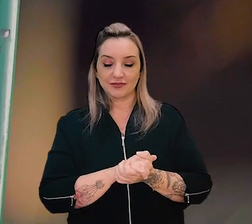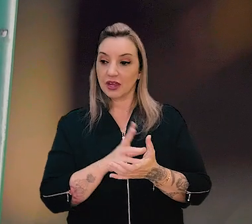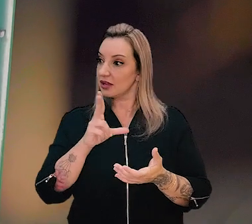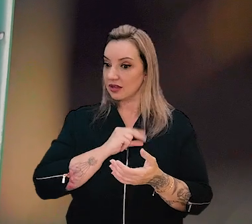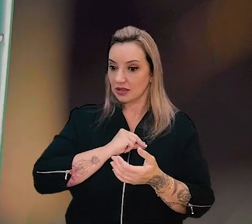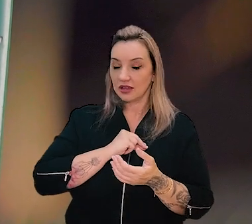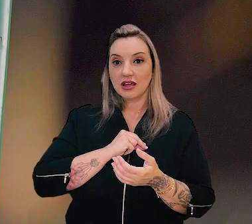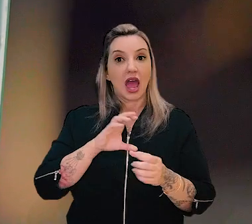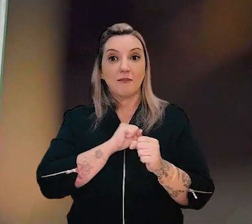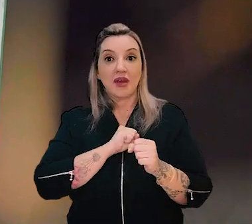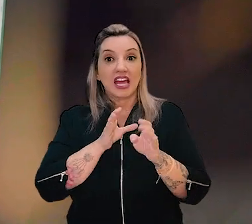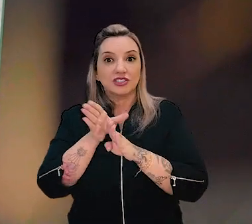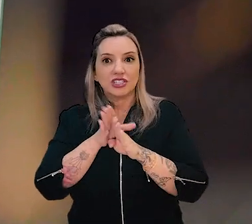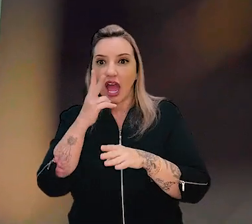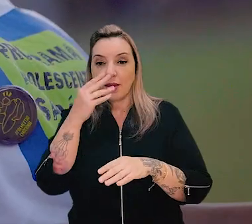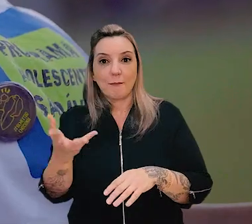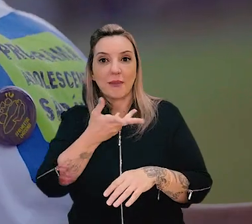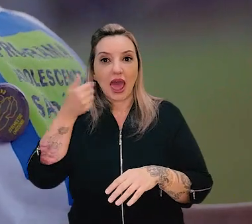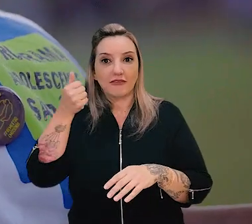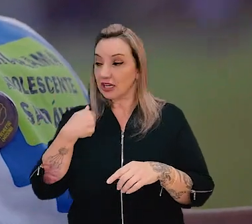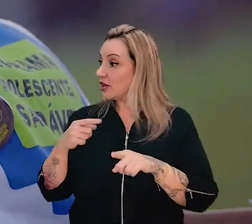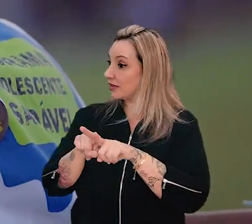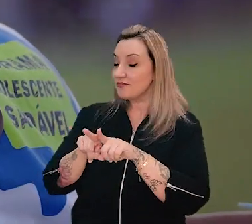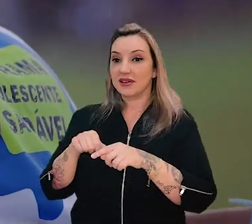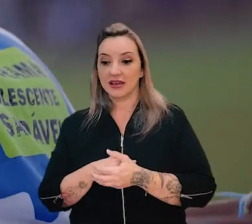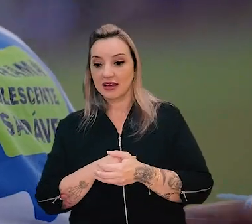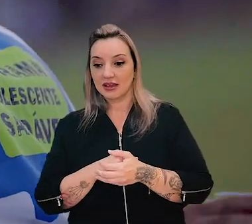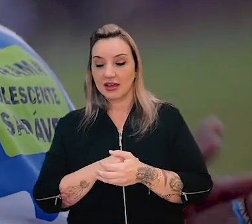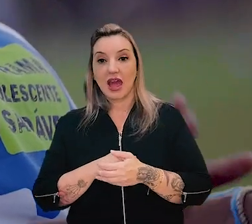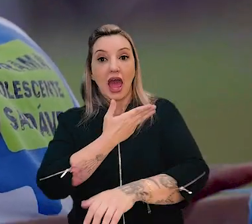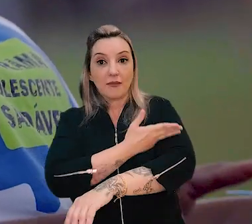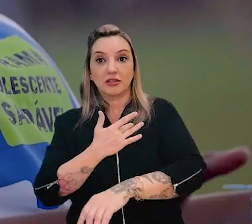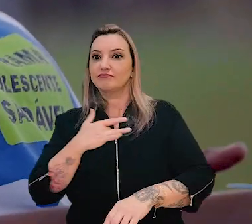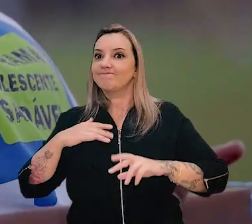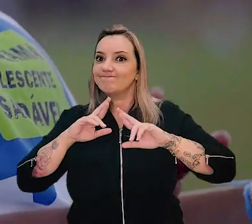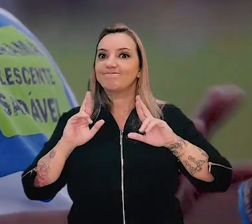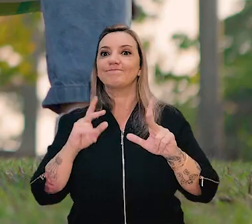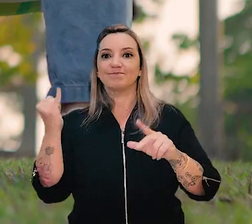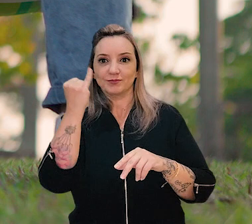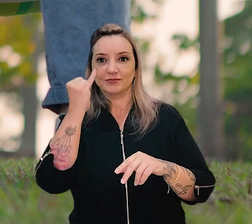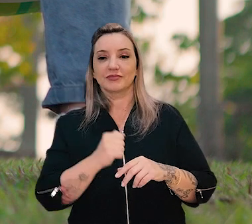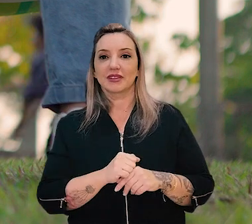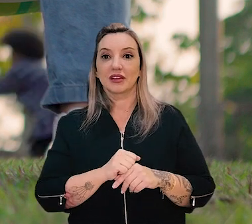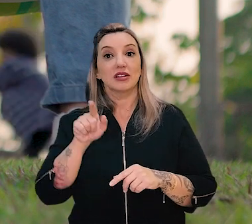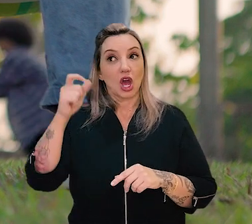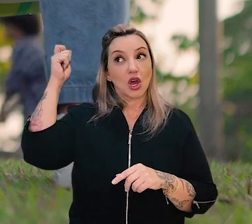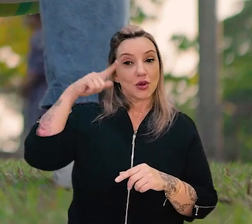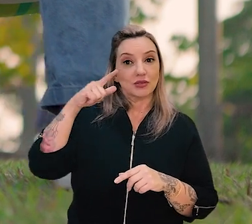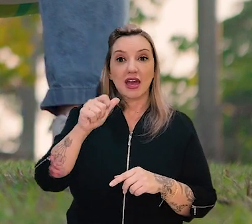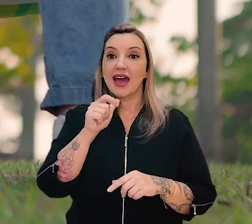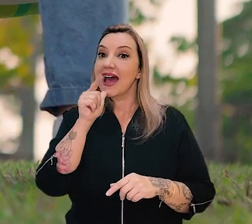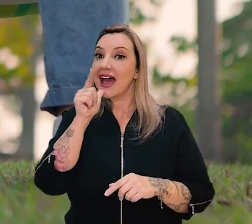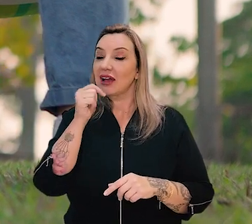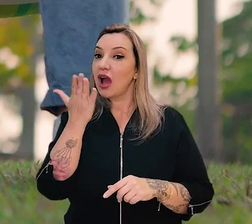Nossa, amei essas dicas. Achei elas maravilhosas. Eu também. Hábitos saudáveis fazem toda a diferença. Então tome sol, beba